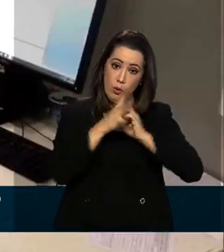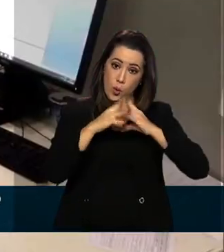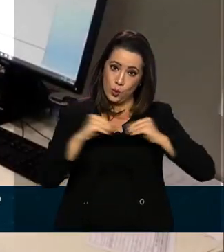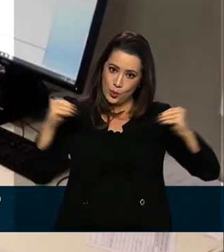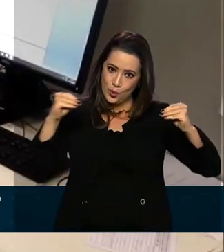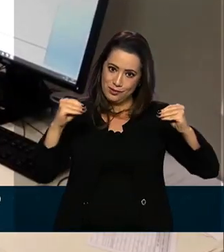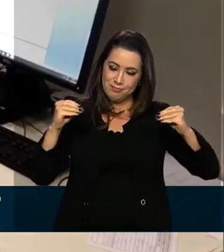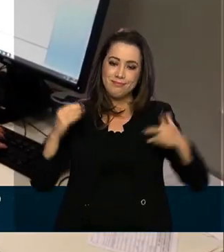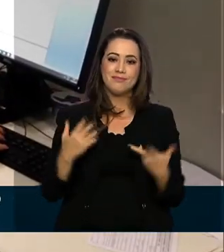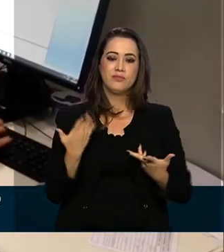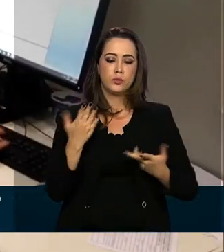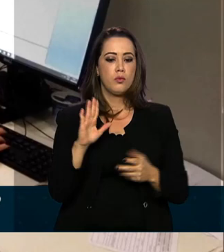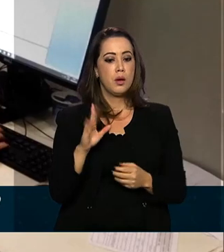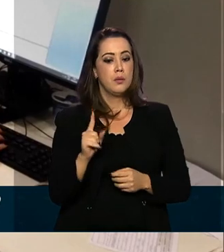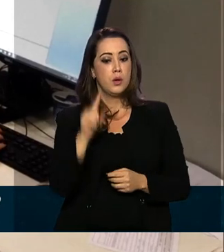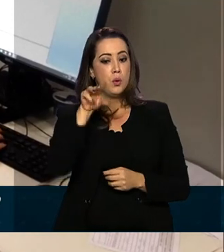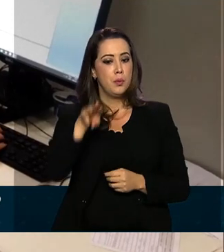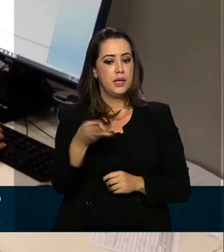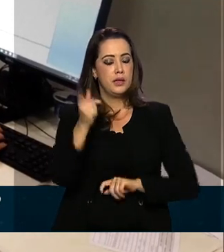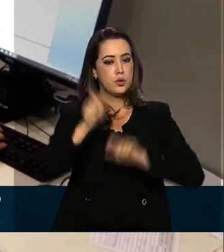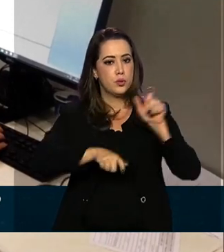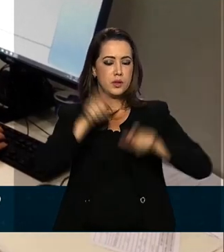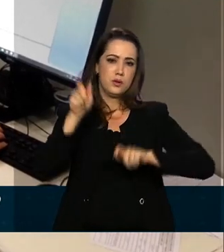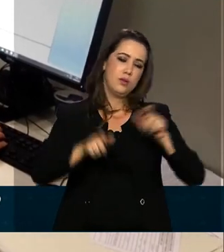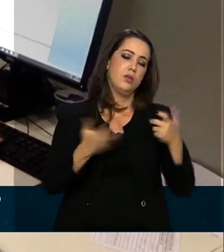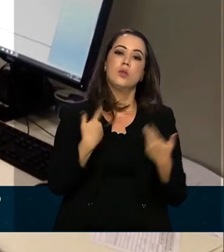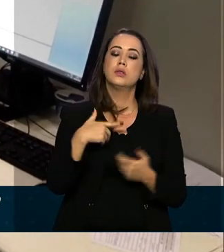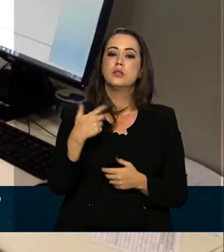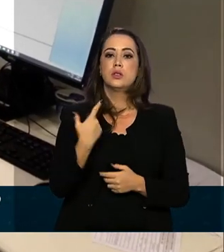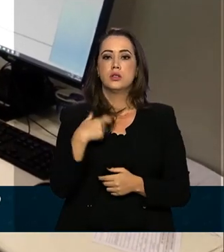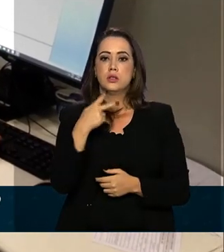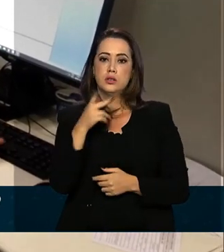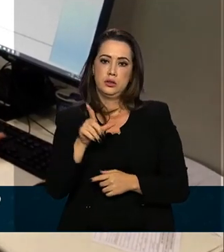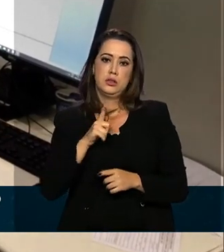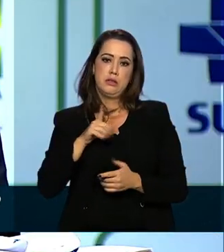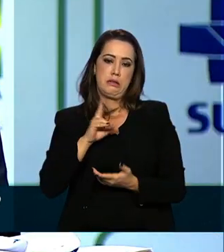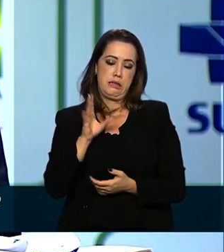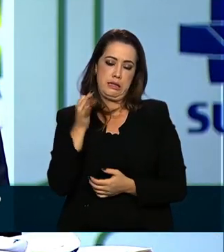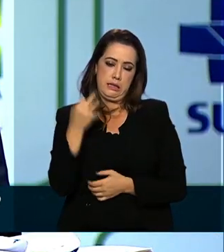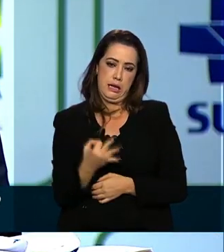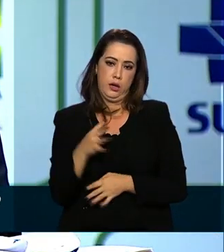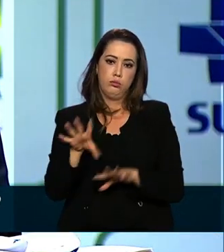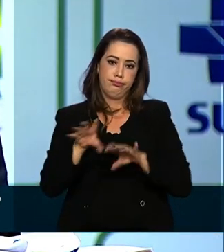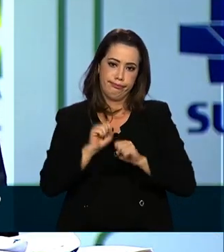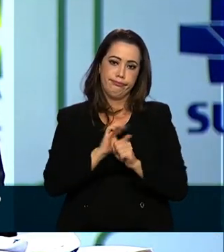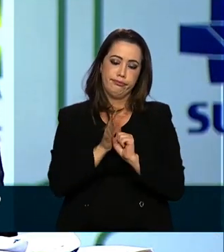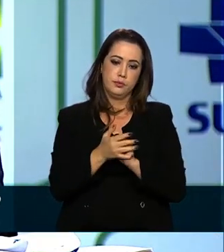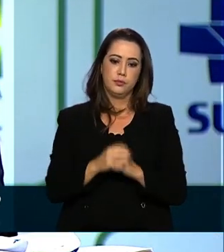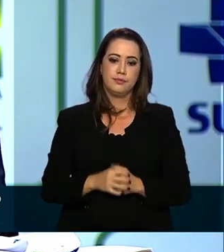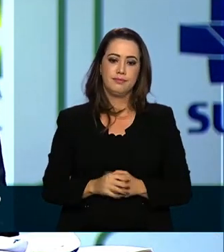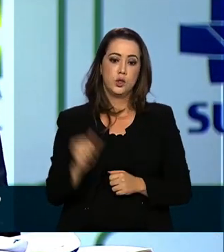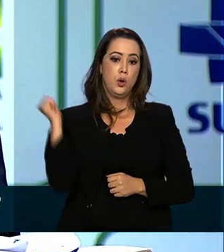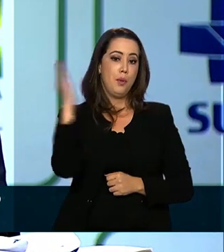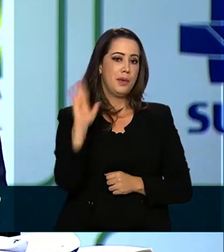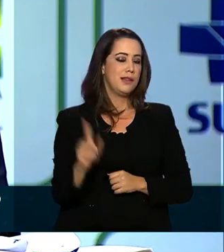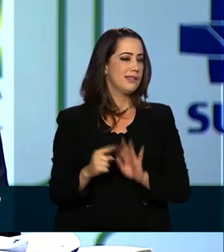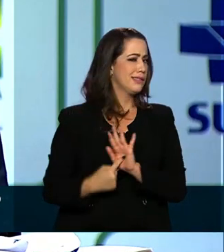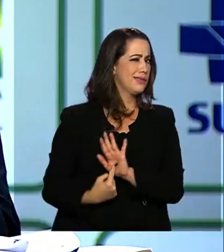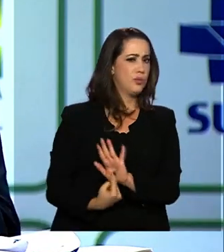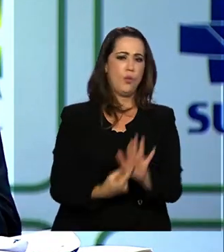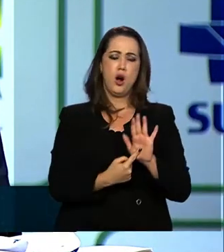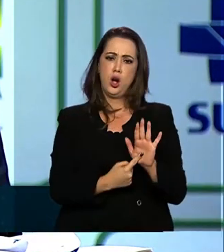966 mil pessoas que confirmaram a doença. O país é um grande exemplo de